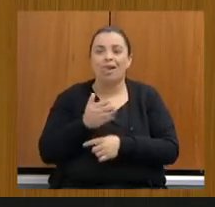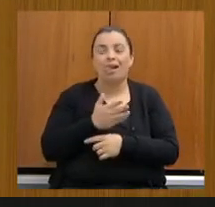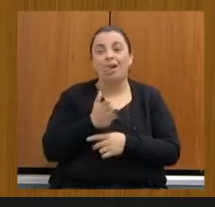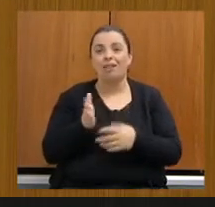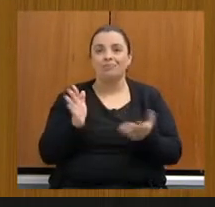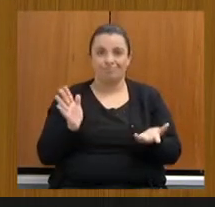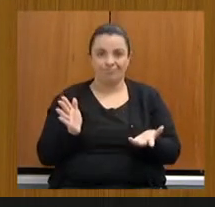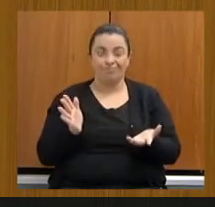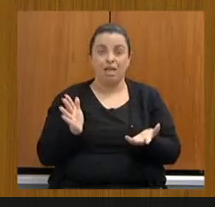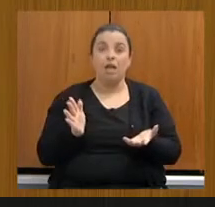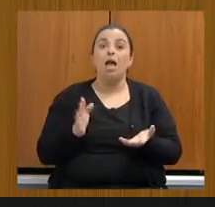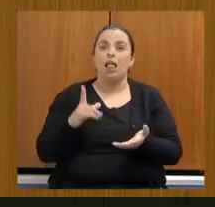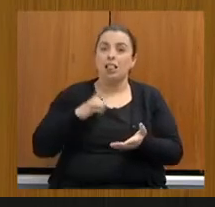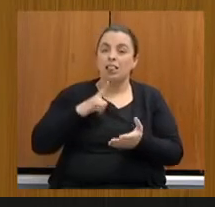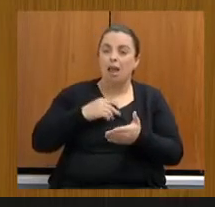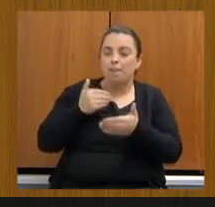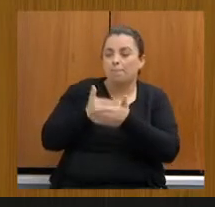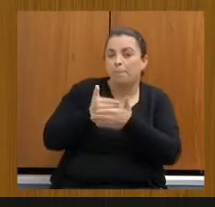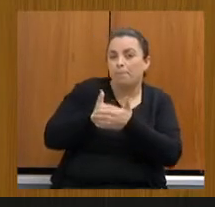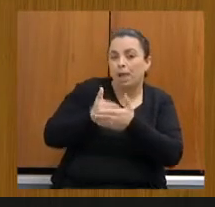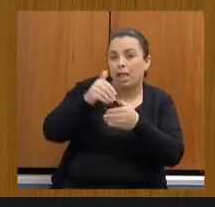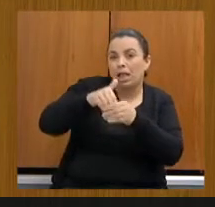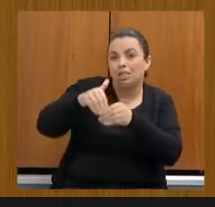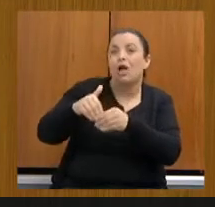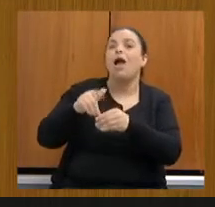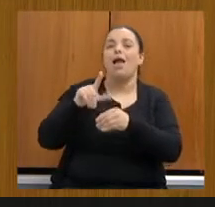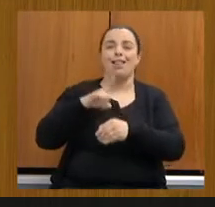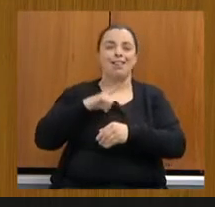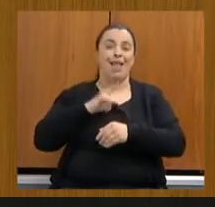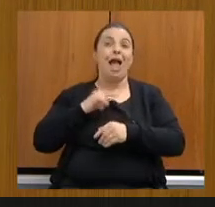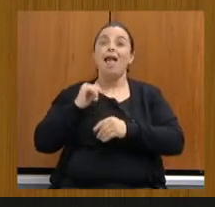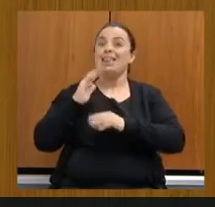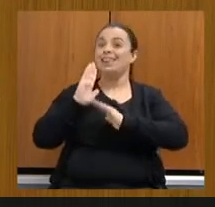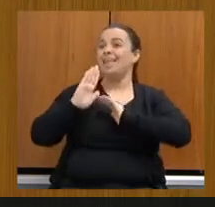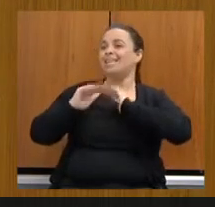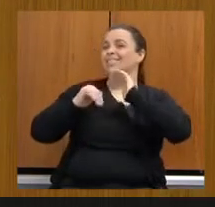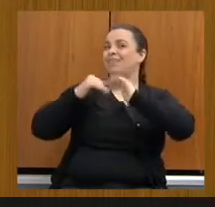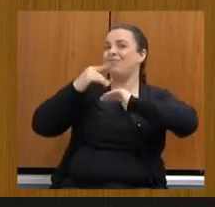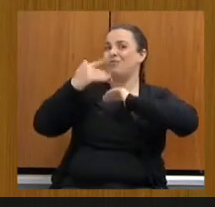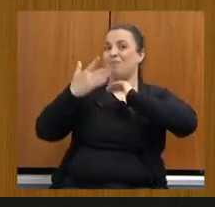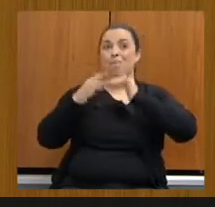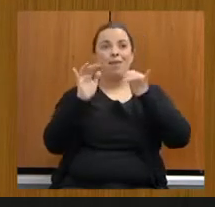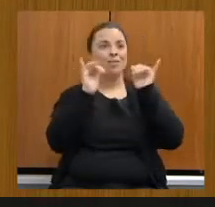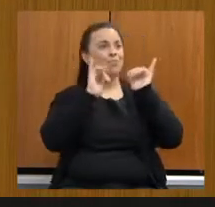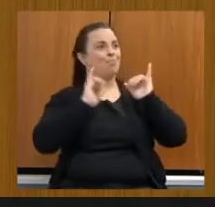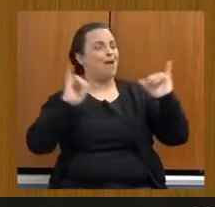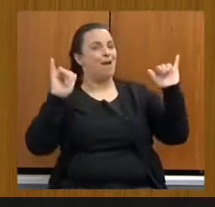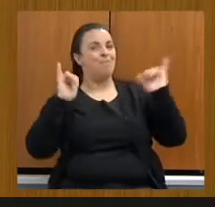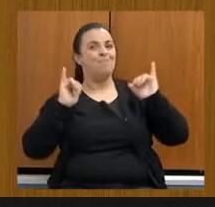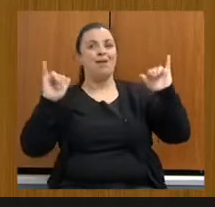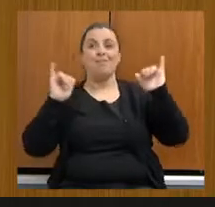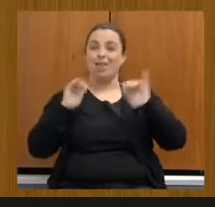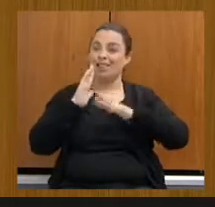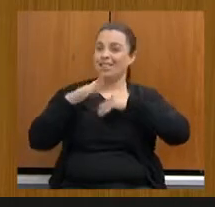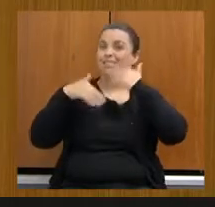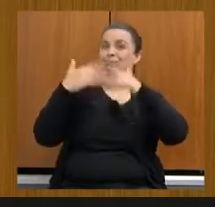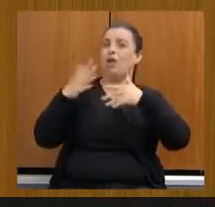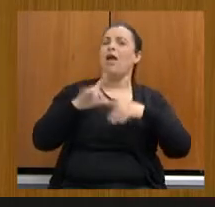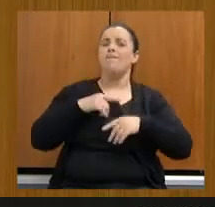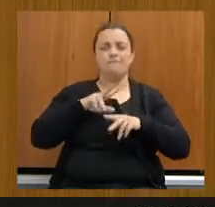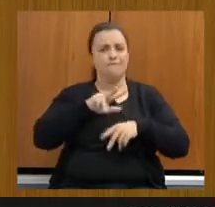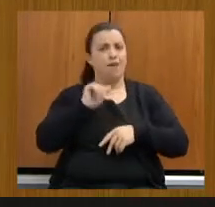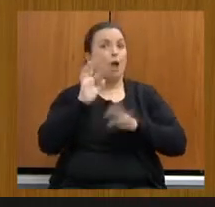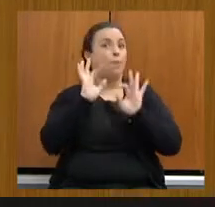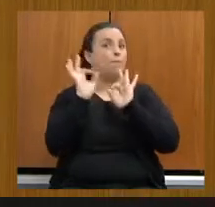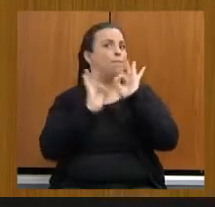começar a chegar a eleição que eles usa a palavra desenvolvimento é E aí conversa aí a falar aqui vamos fazer um